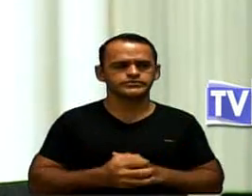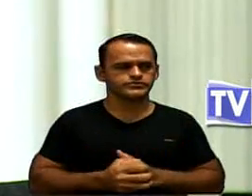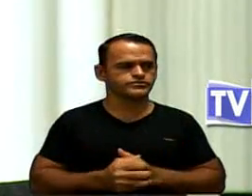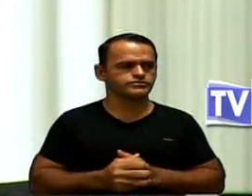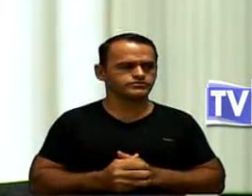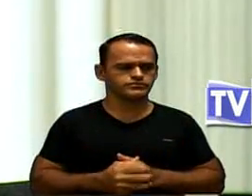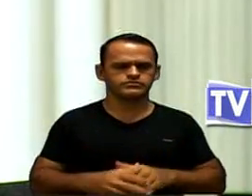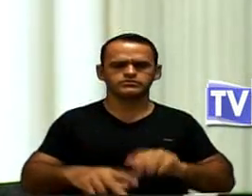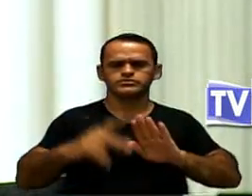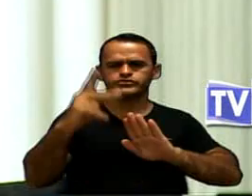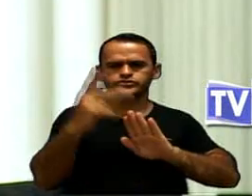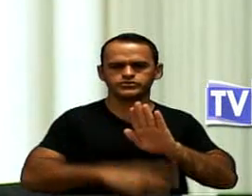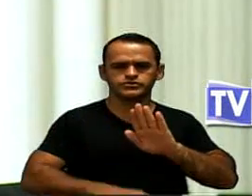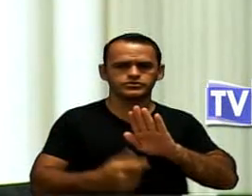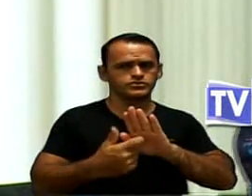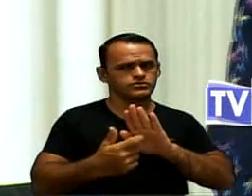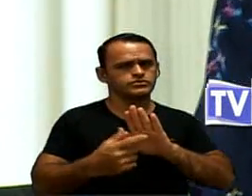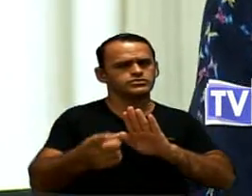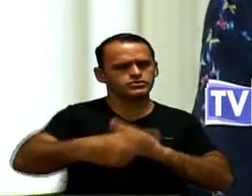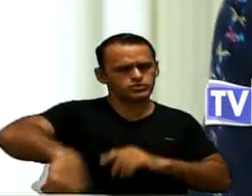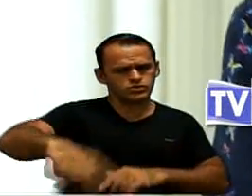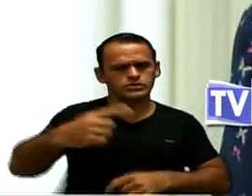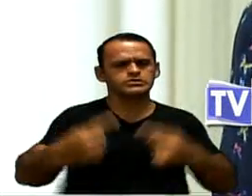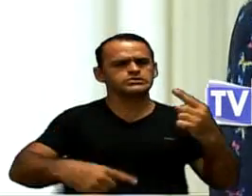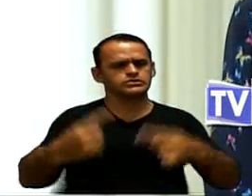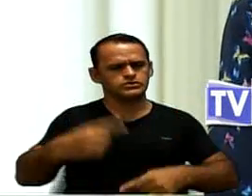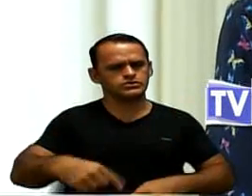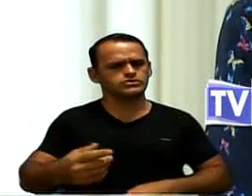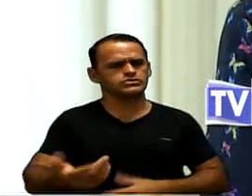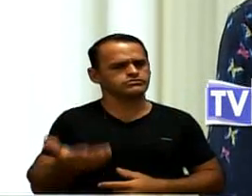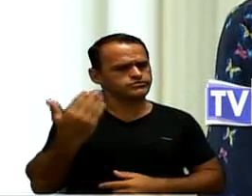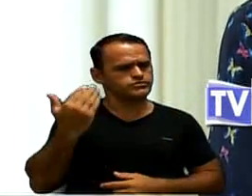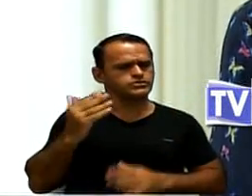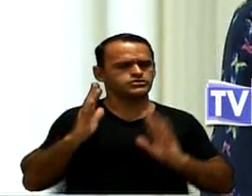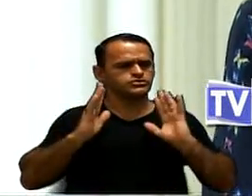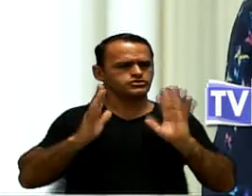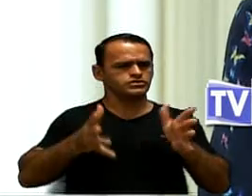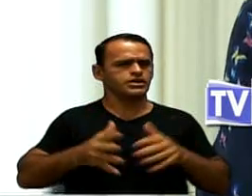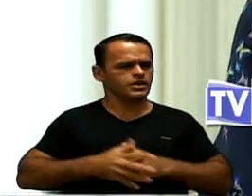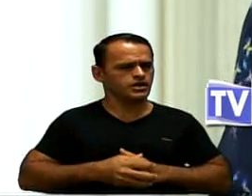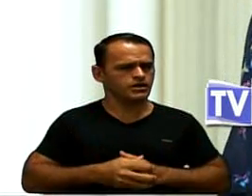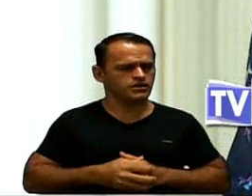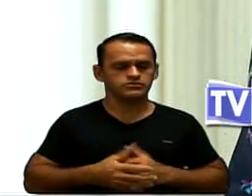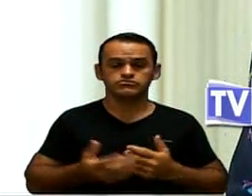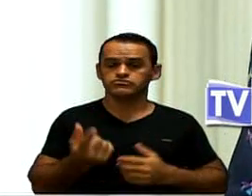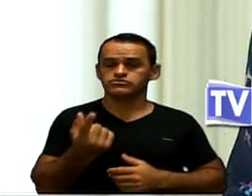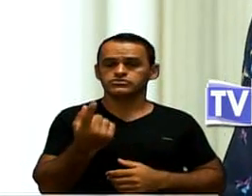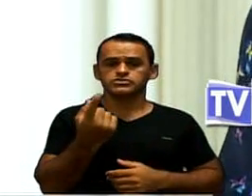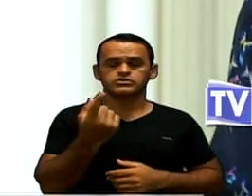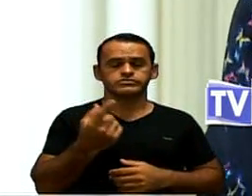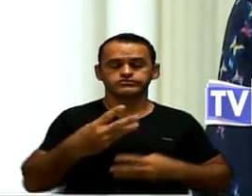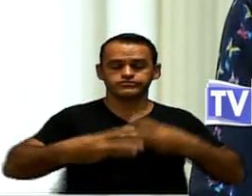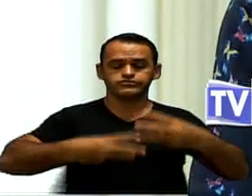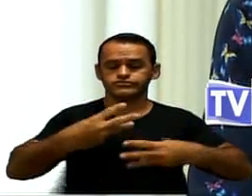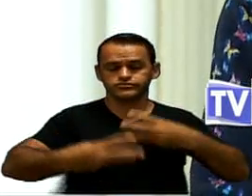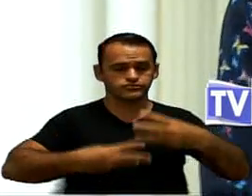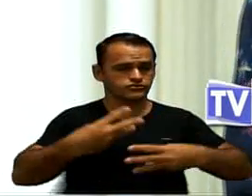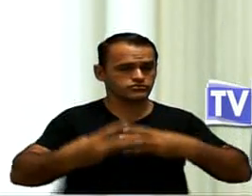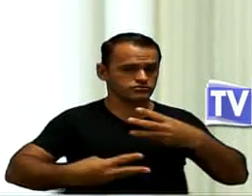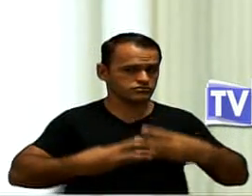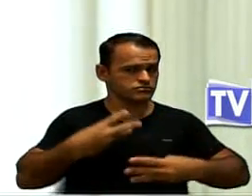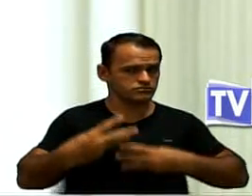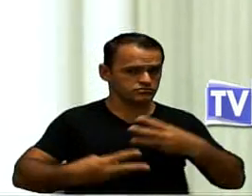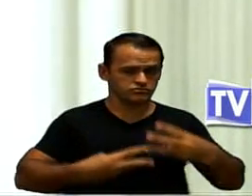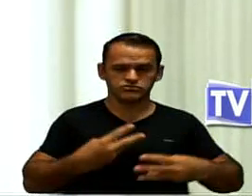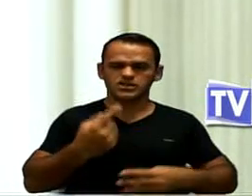questão do projeto de lei, nós já discutimos anteriormente, inclusive a questão da coleta seletiva. Esse assunto